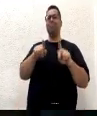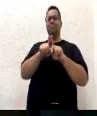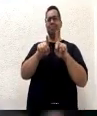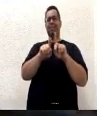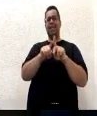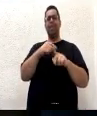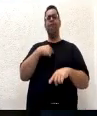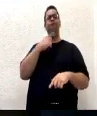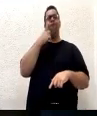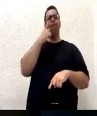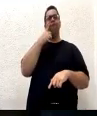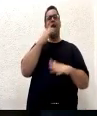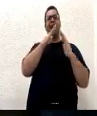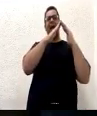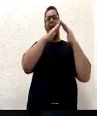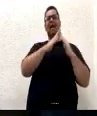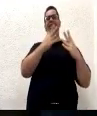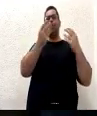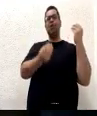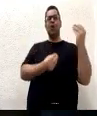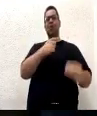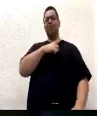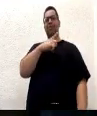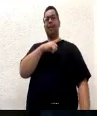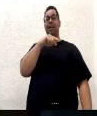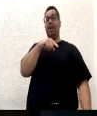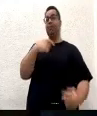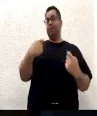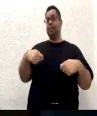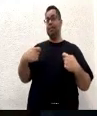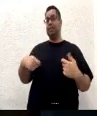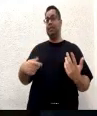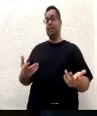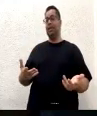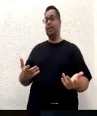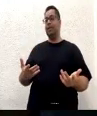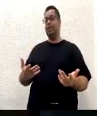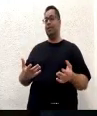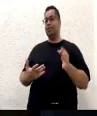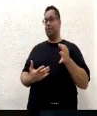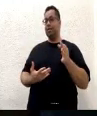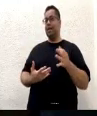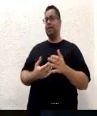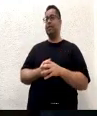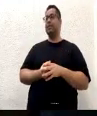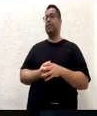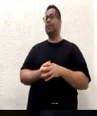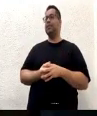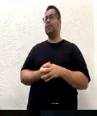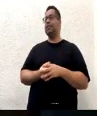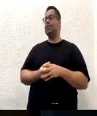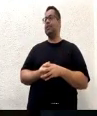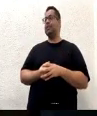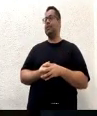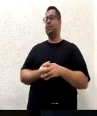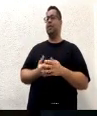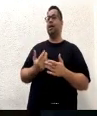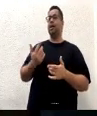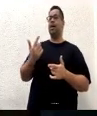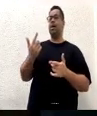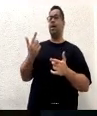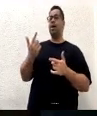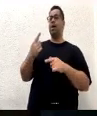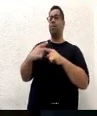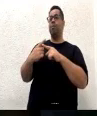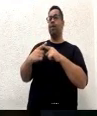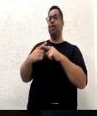né, que há necessidade disso. Para que eu talvez não torne o meu vizinho